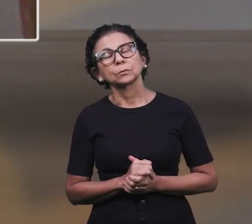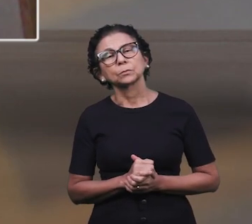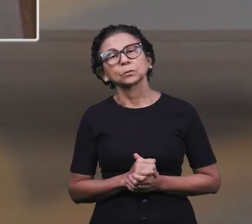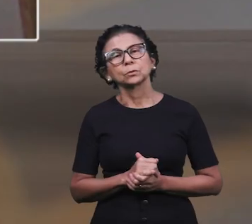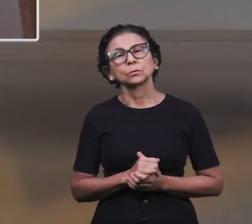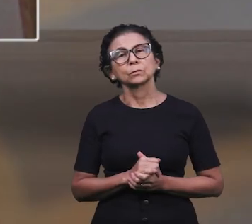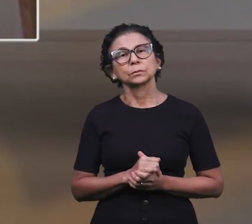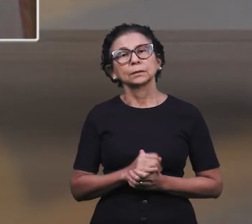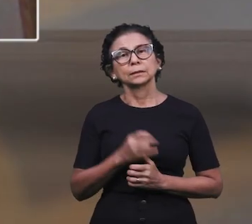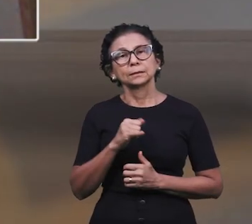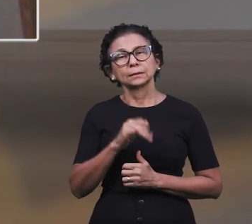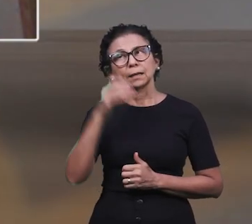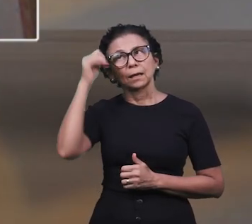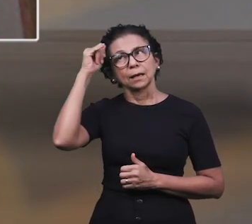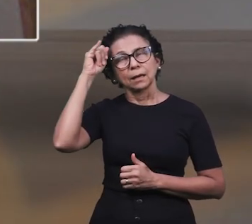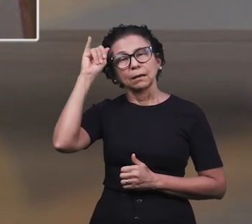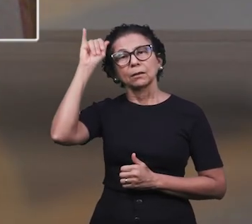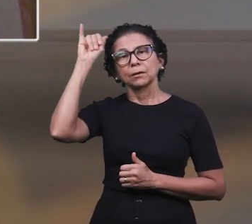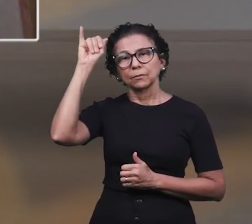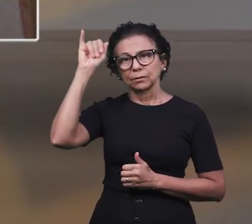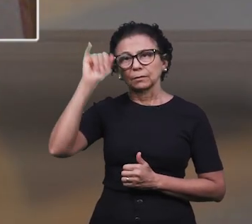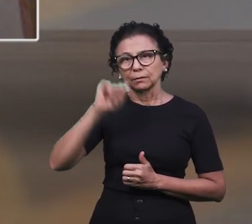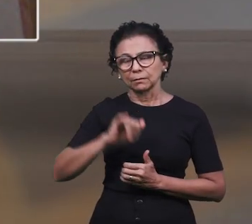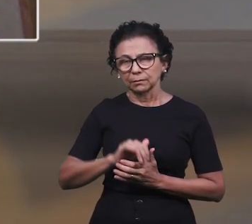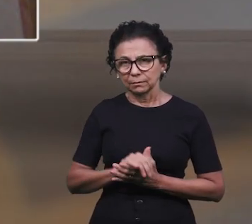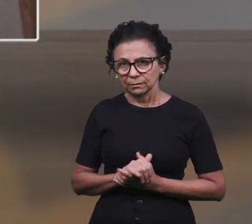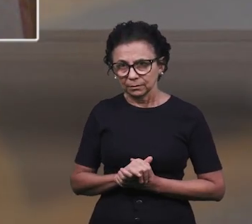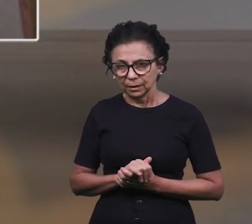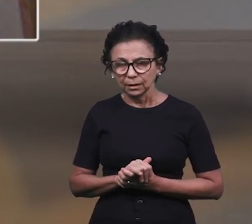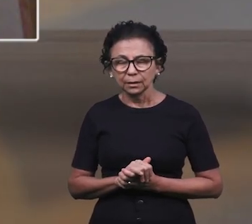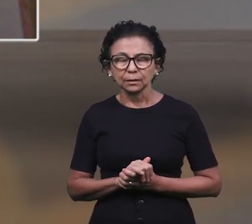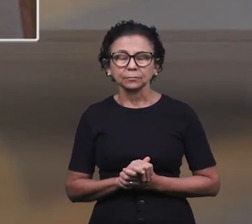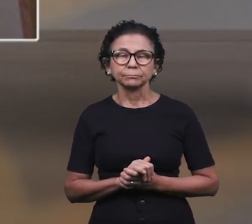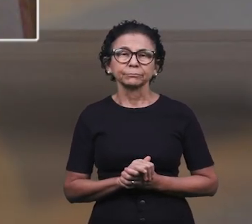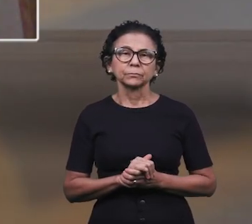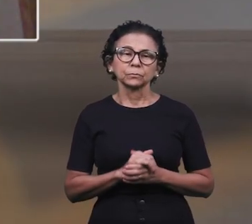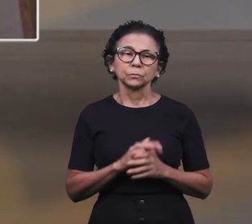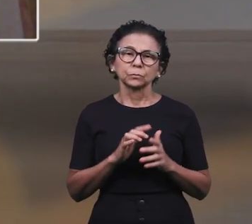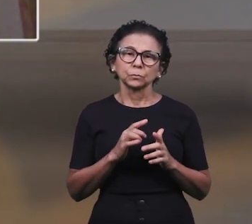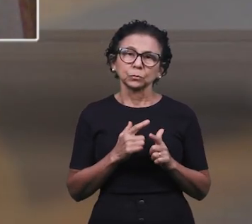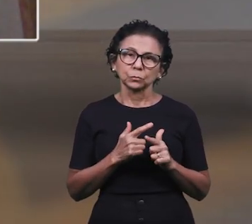preventivas, aplicando exatamente na necessidade dele,